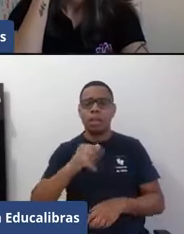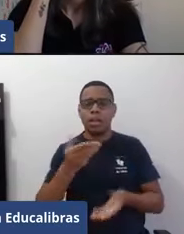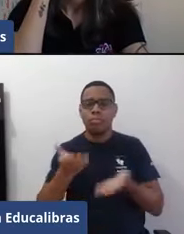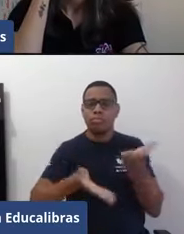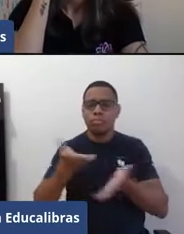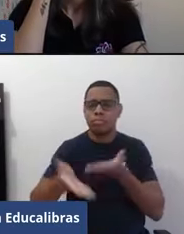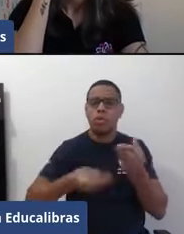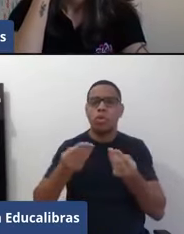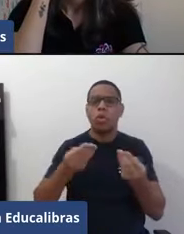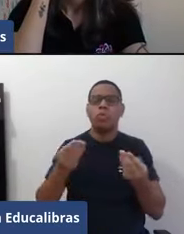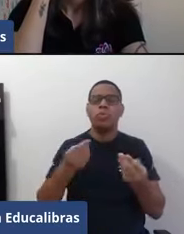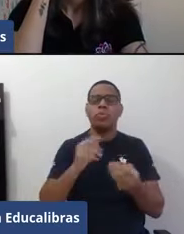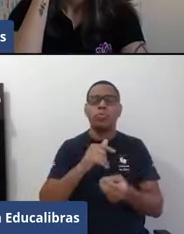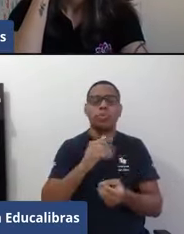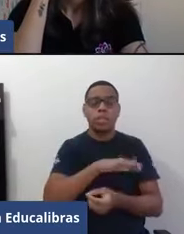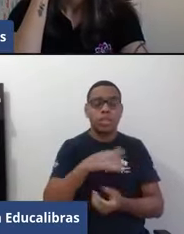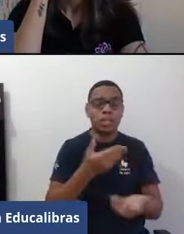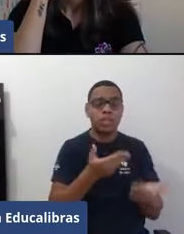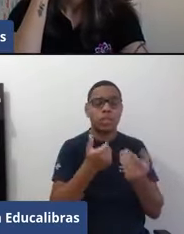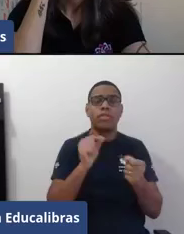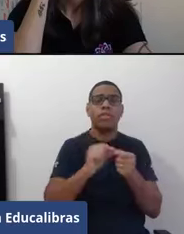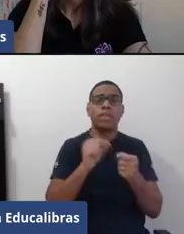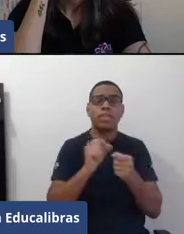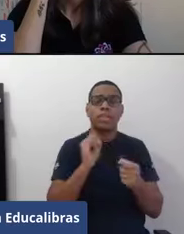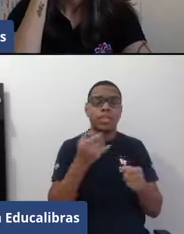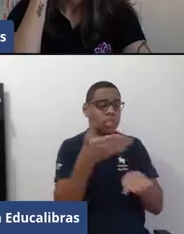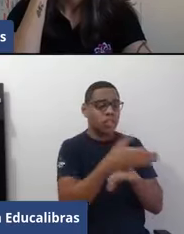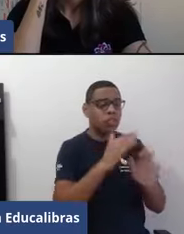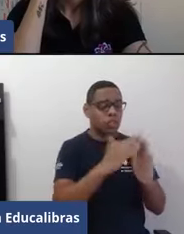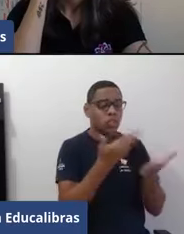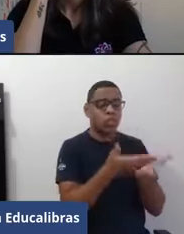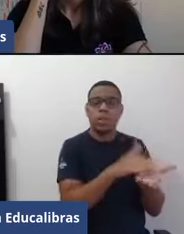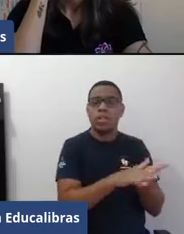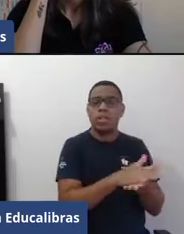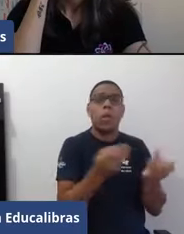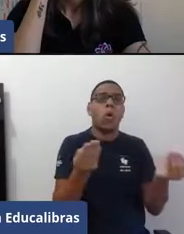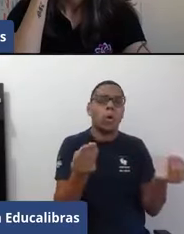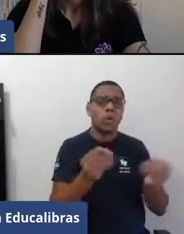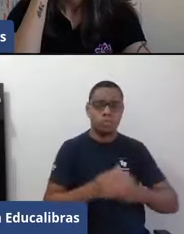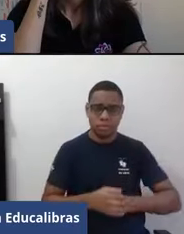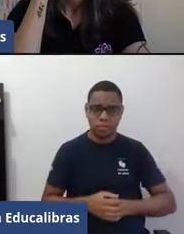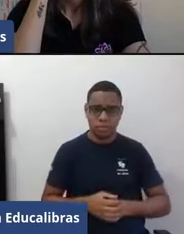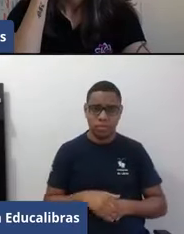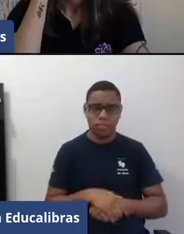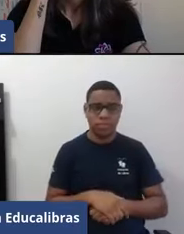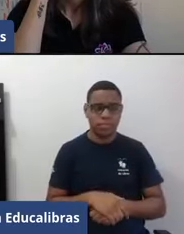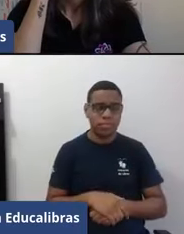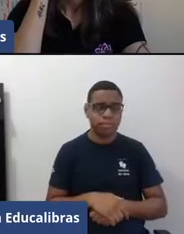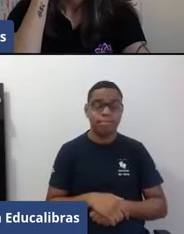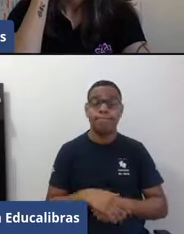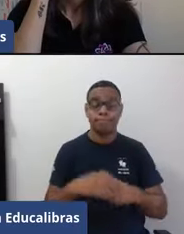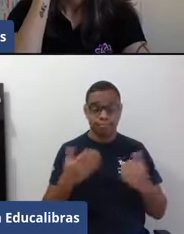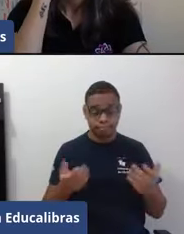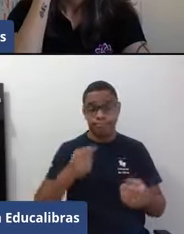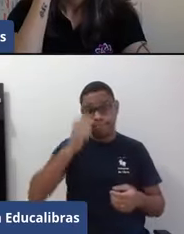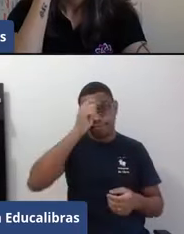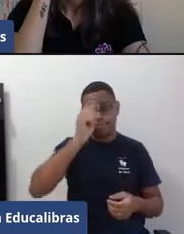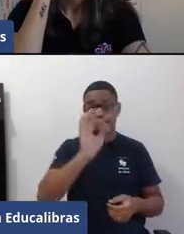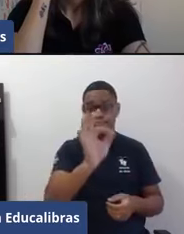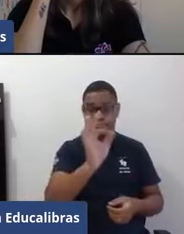crianças e jovens têm que fazer se eles não vão para a escola convencional? Então, Cid, assim,